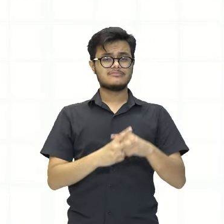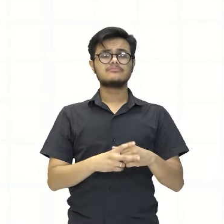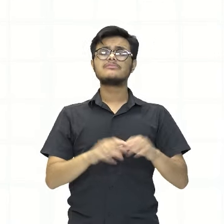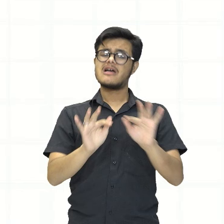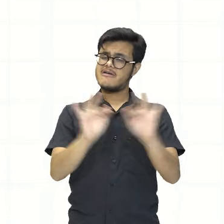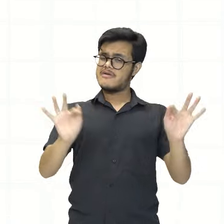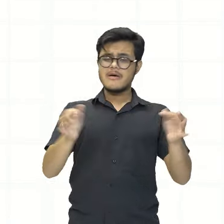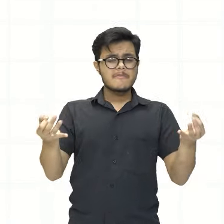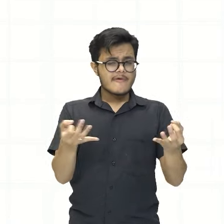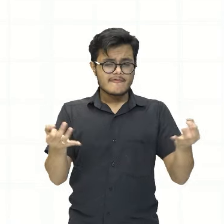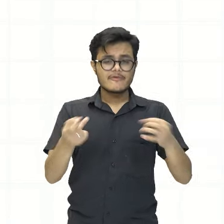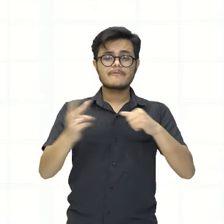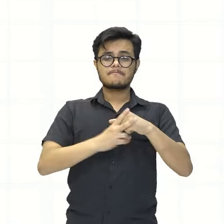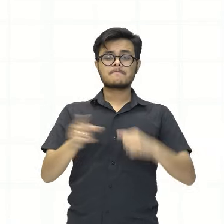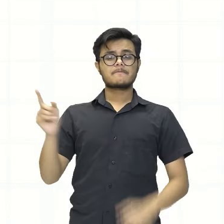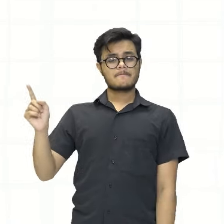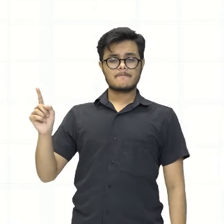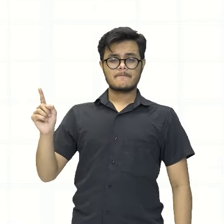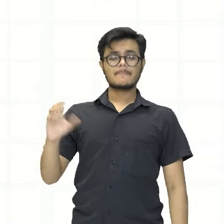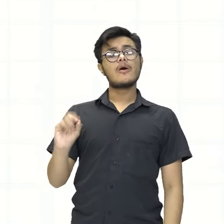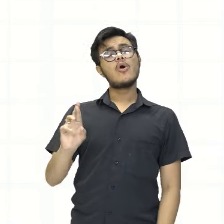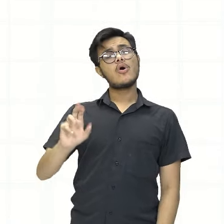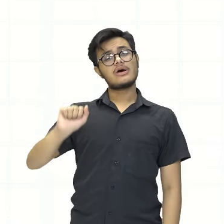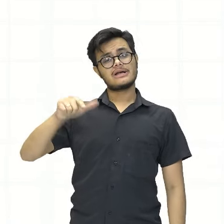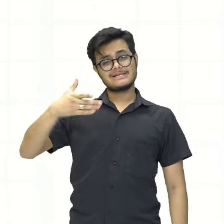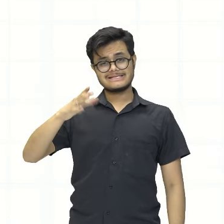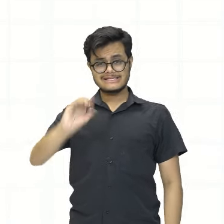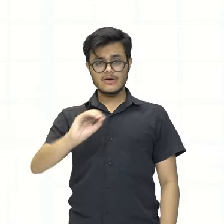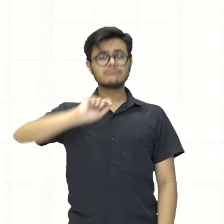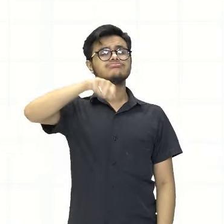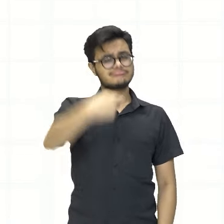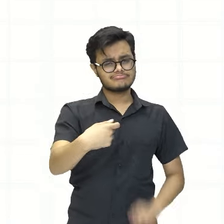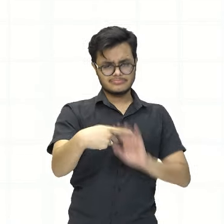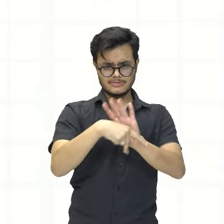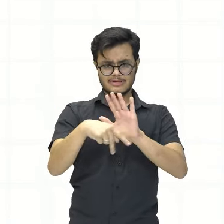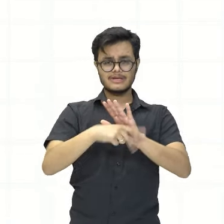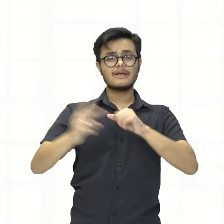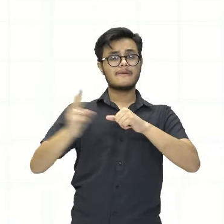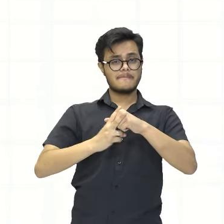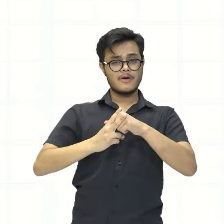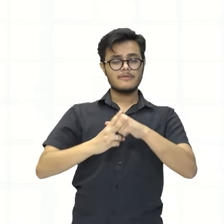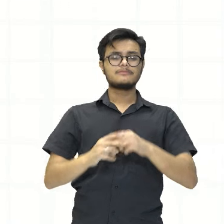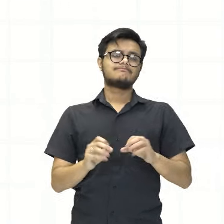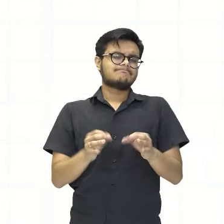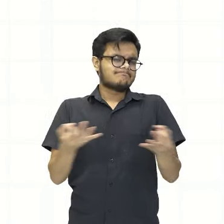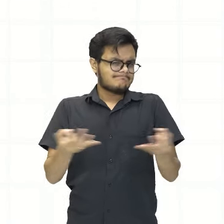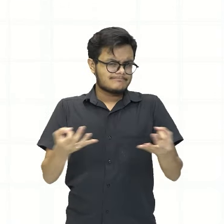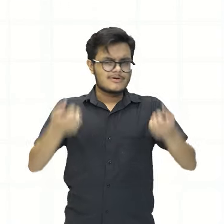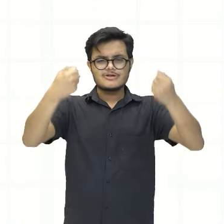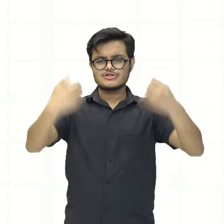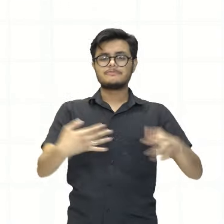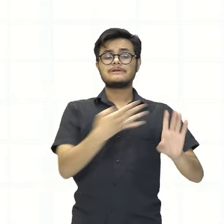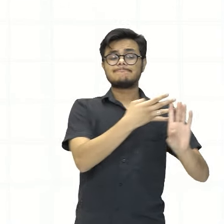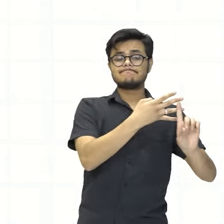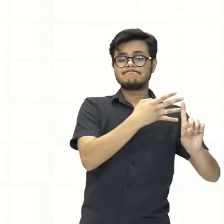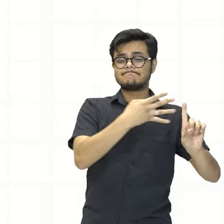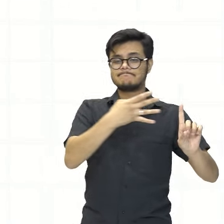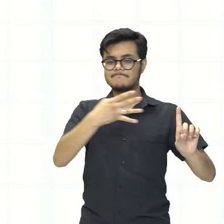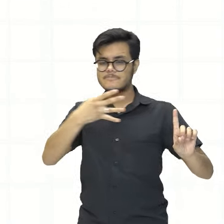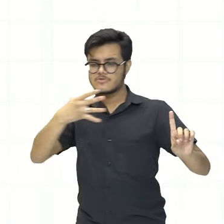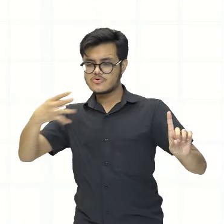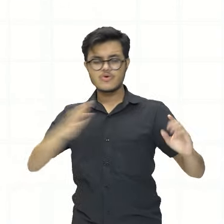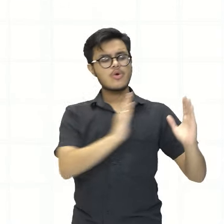verbo tá então uma vez que eu observo que é uma oração eu posso trabalhar naquele processo de identificar